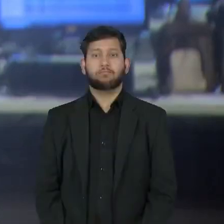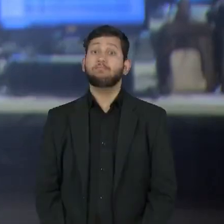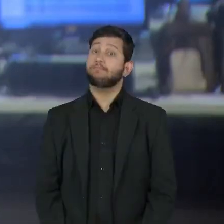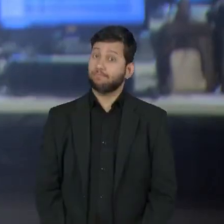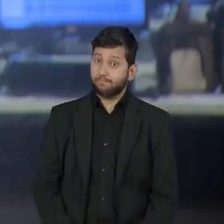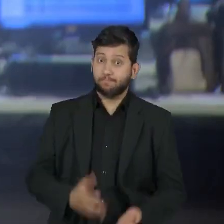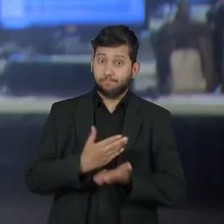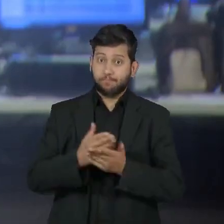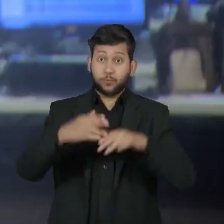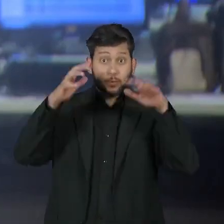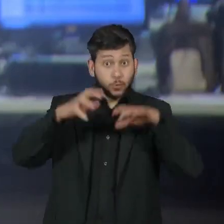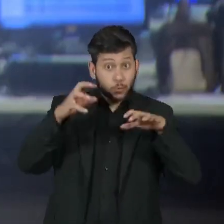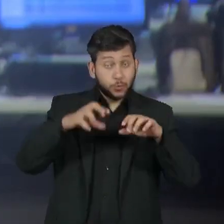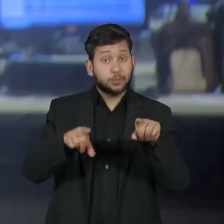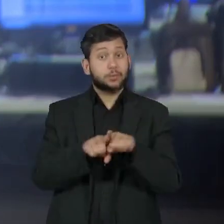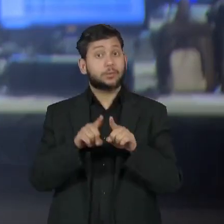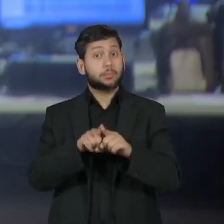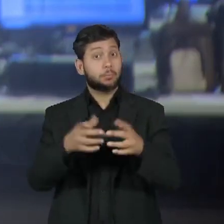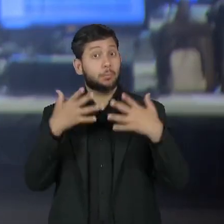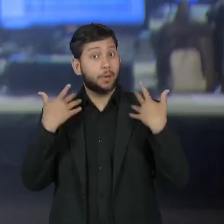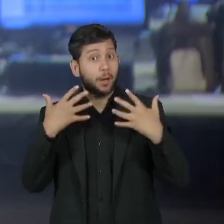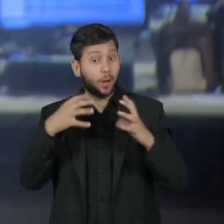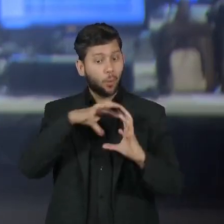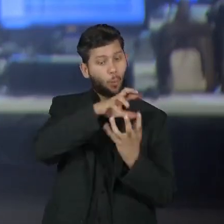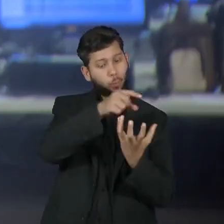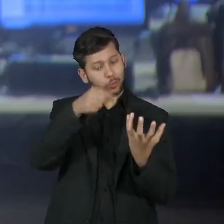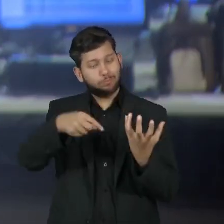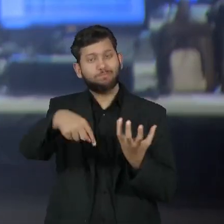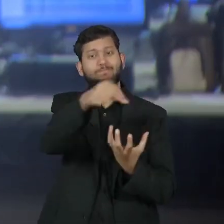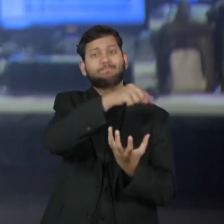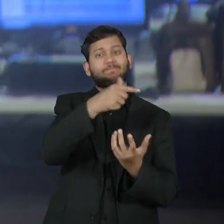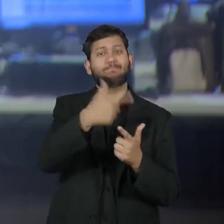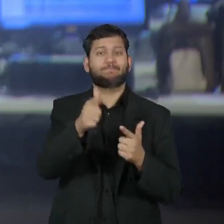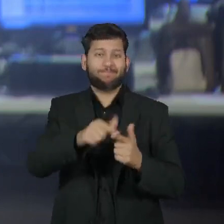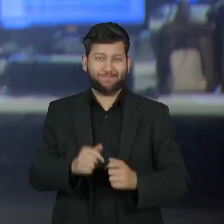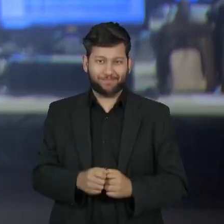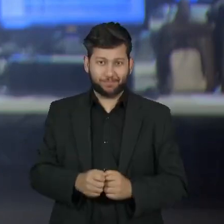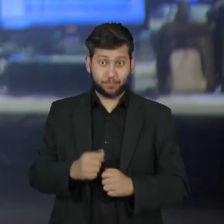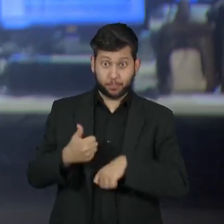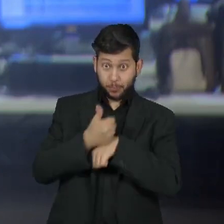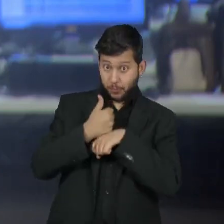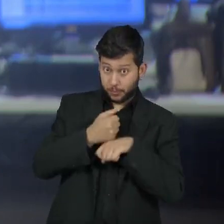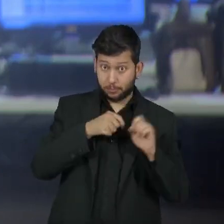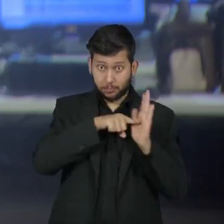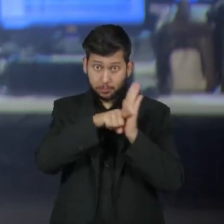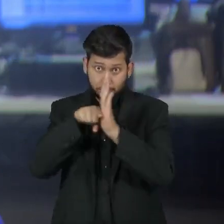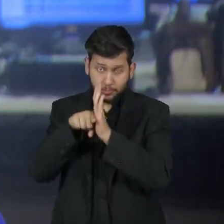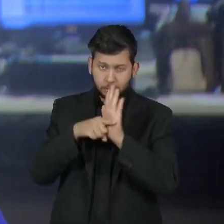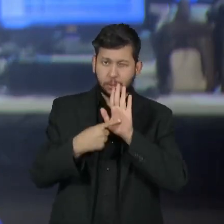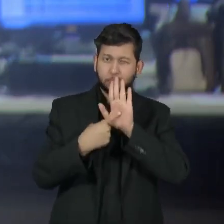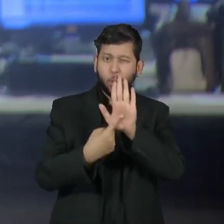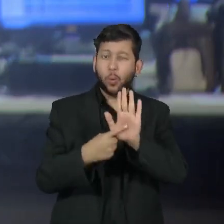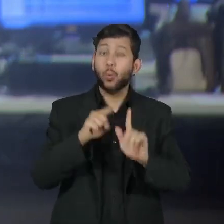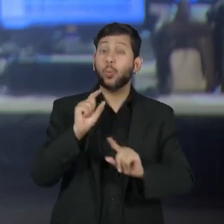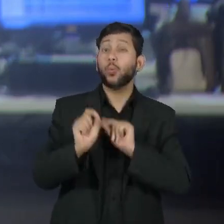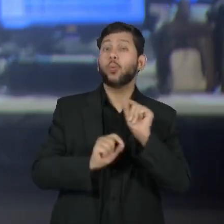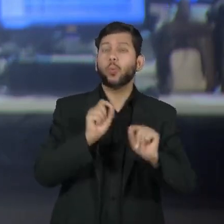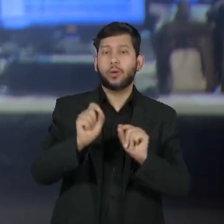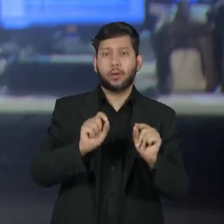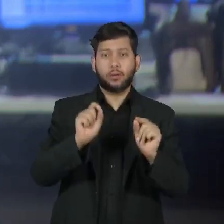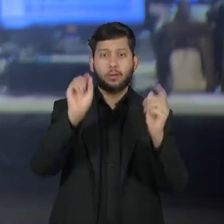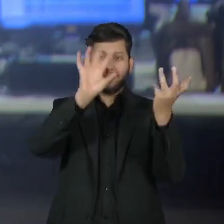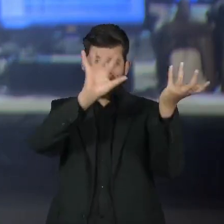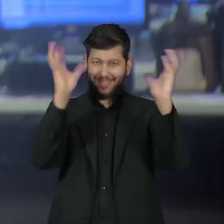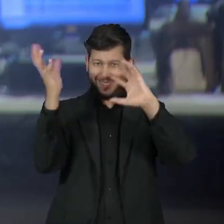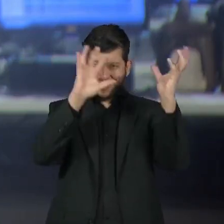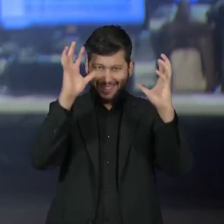chuva e calor e intensidades extremas no mundo os meteorologistas alertam que a tendência é de que os fenômenos